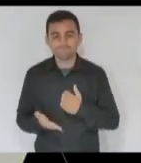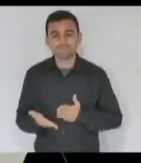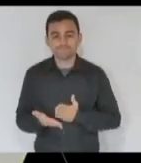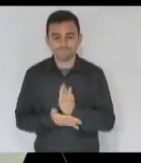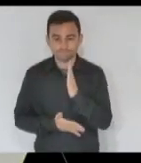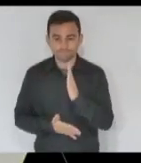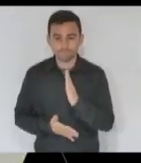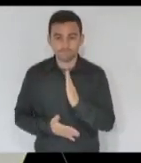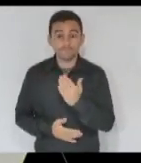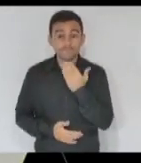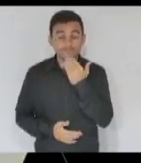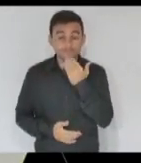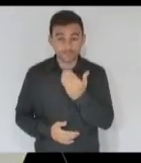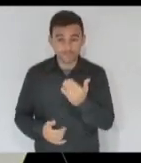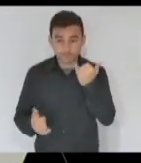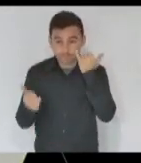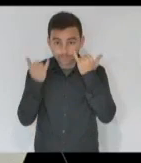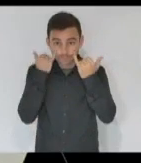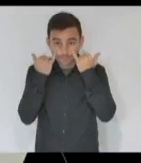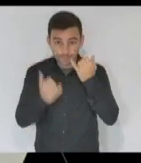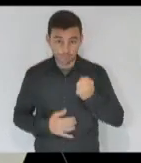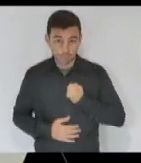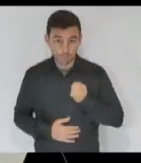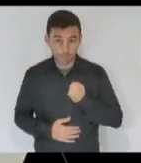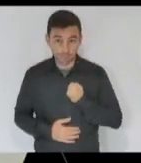os pedidos de informação números